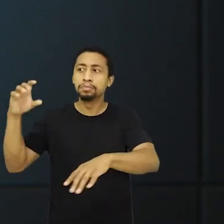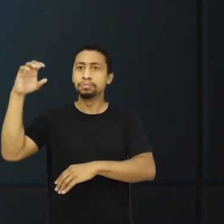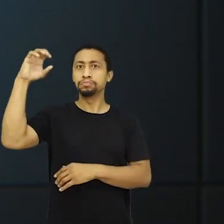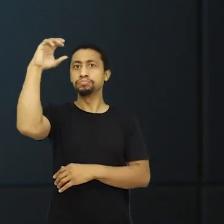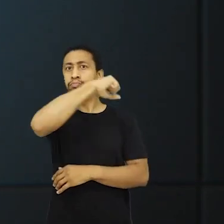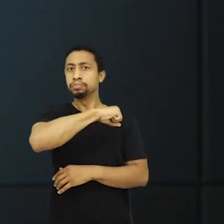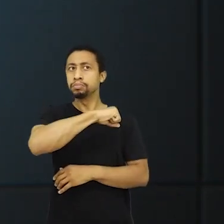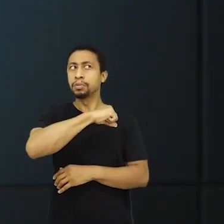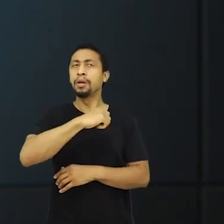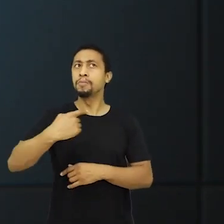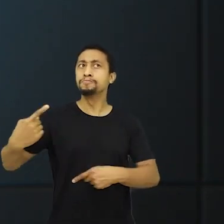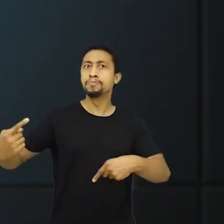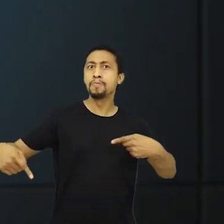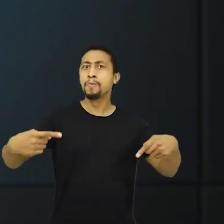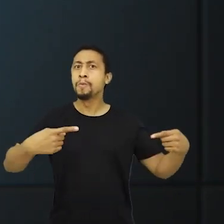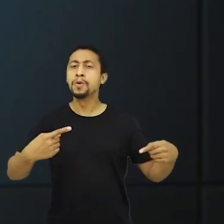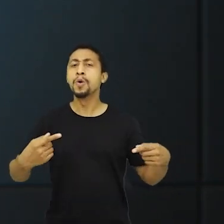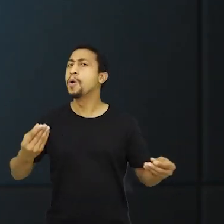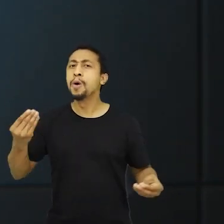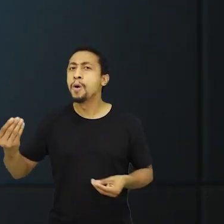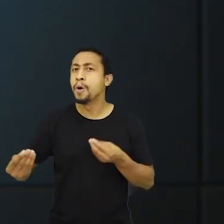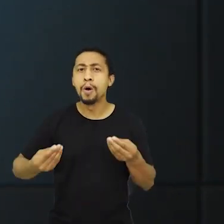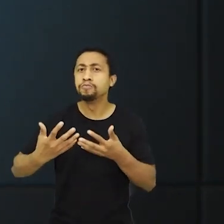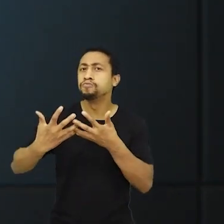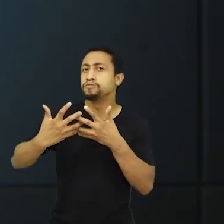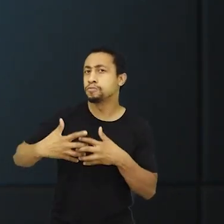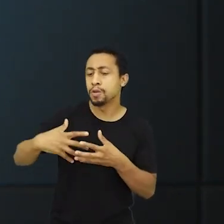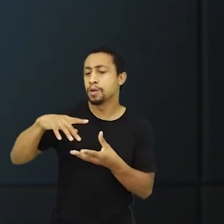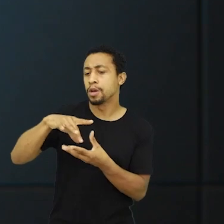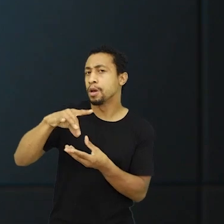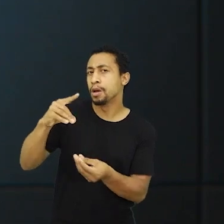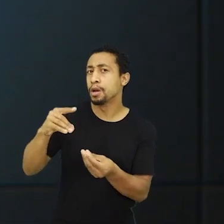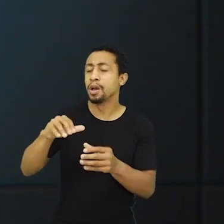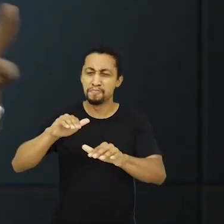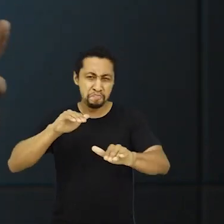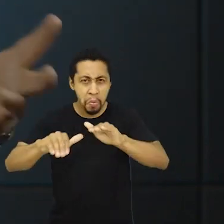do que é fazer política na democracia, né? Como mobilizar um grupo